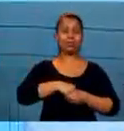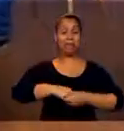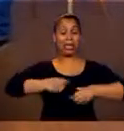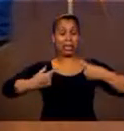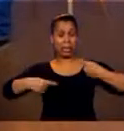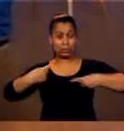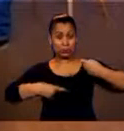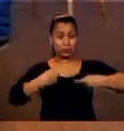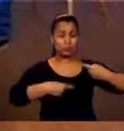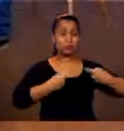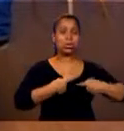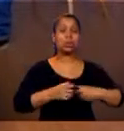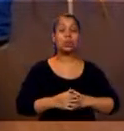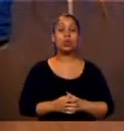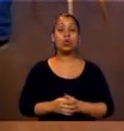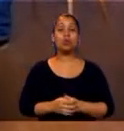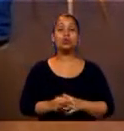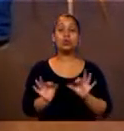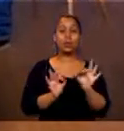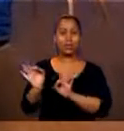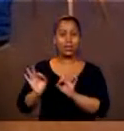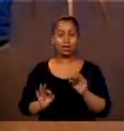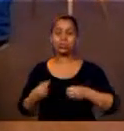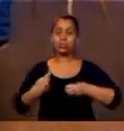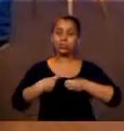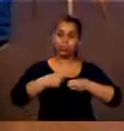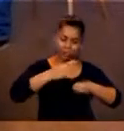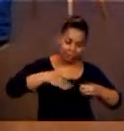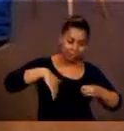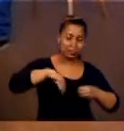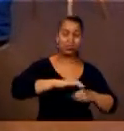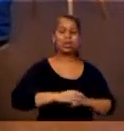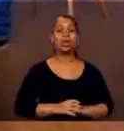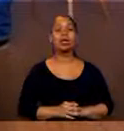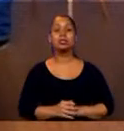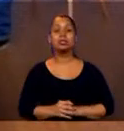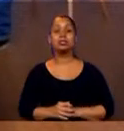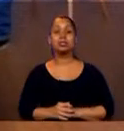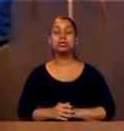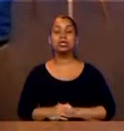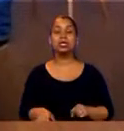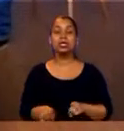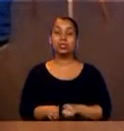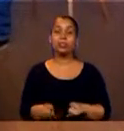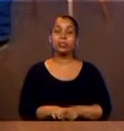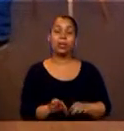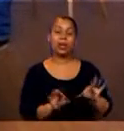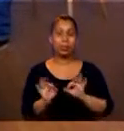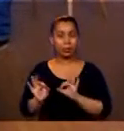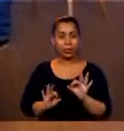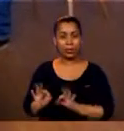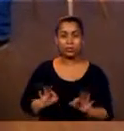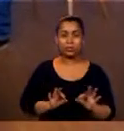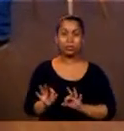na discussão do planejamento da cidade, no planejamento